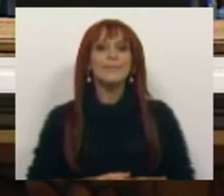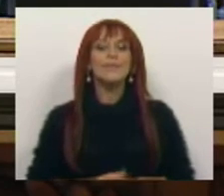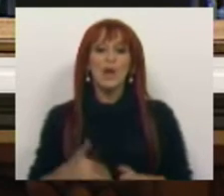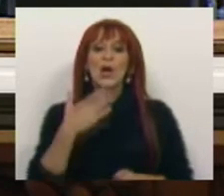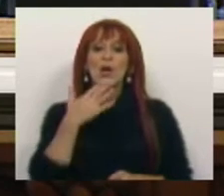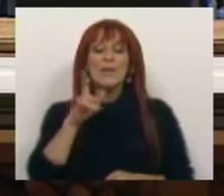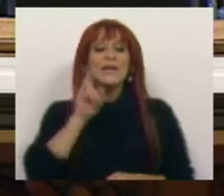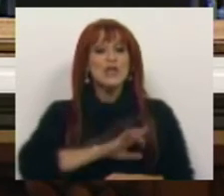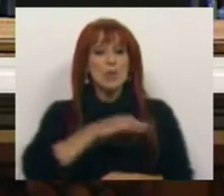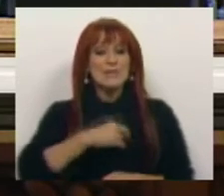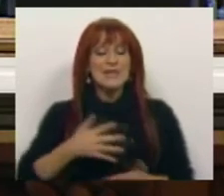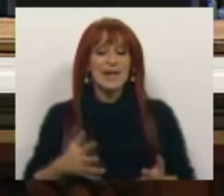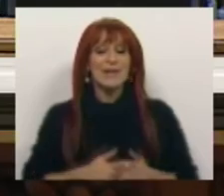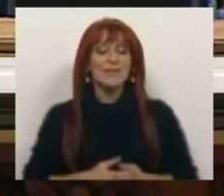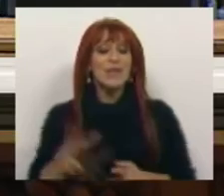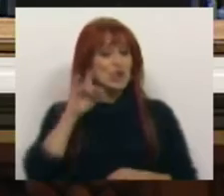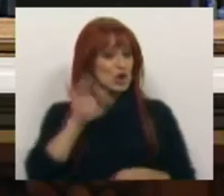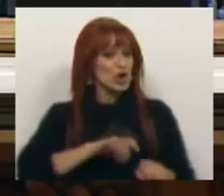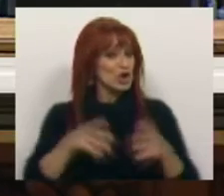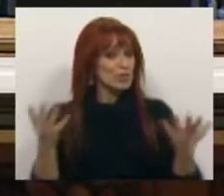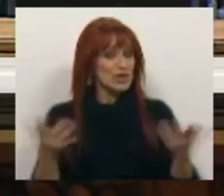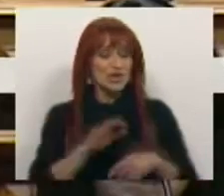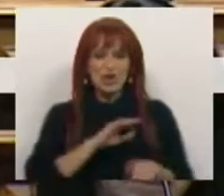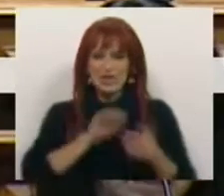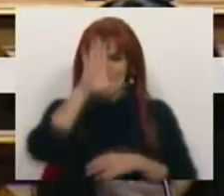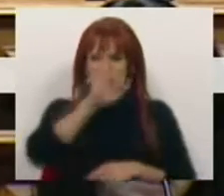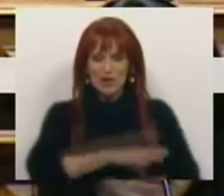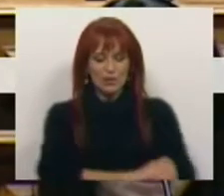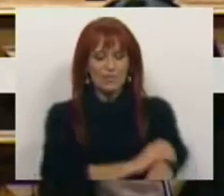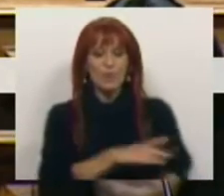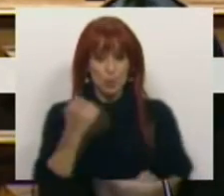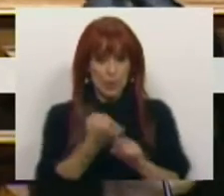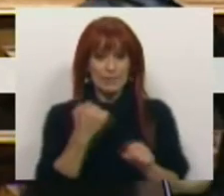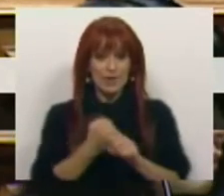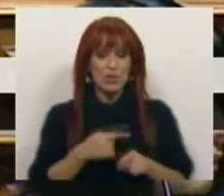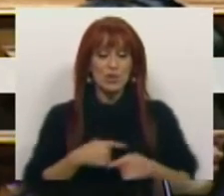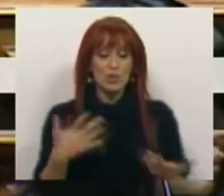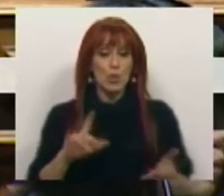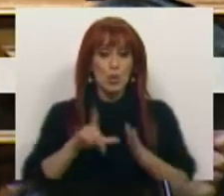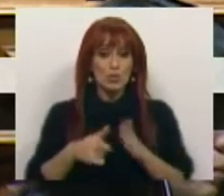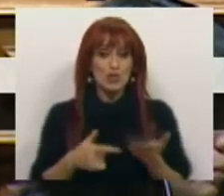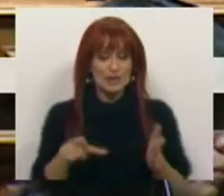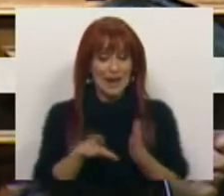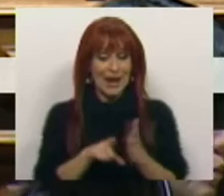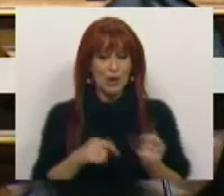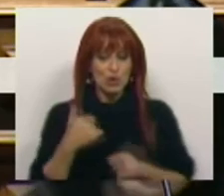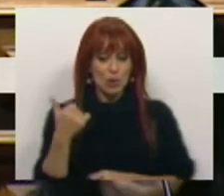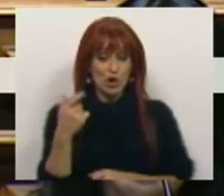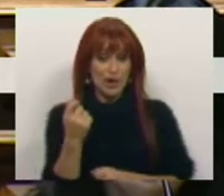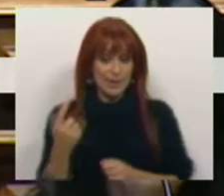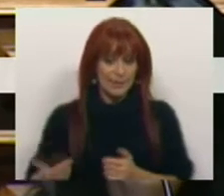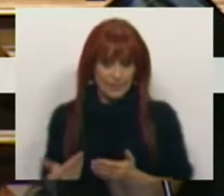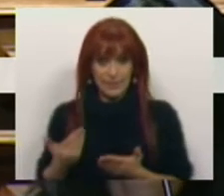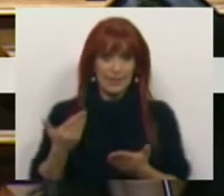Muito obrigado, Sr. Presidente, Senhoras e Srs. Deputados, Sr. Secretário de Estado do Emprego. O projeto de lei que o Bloco de